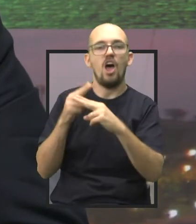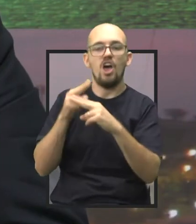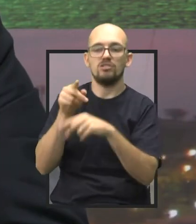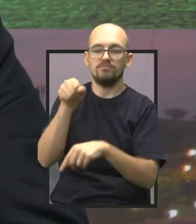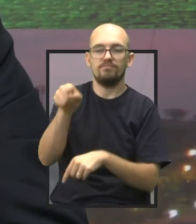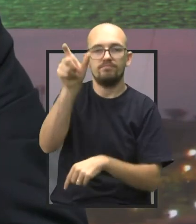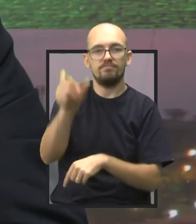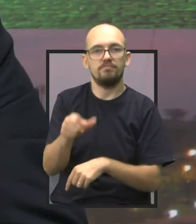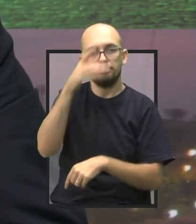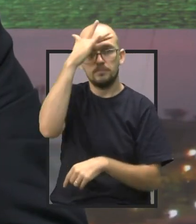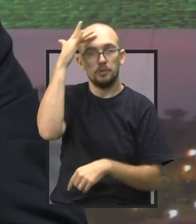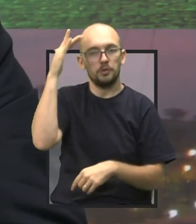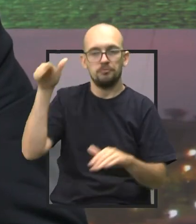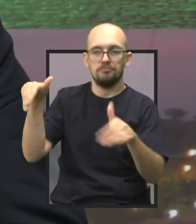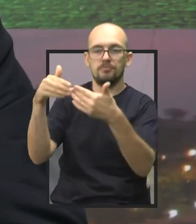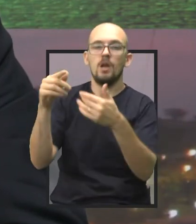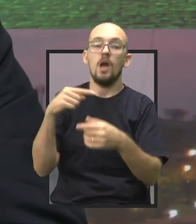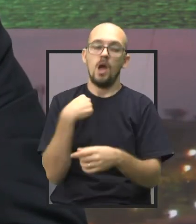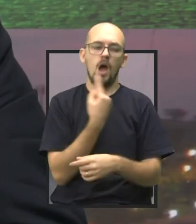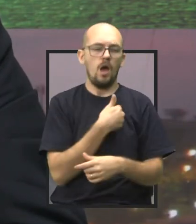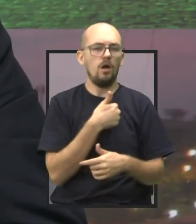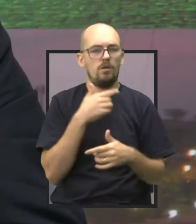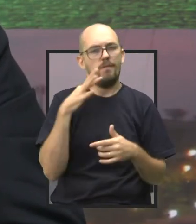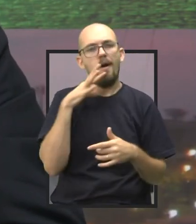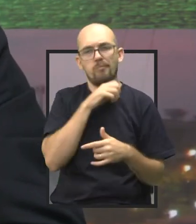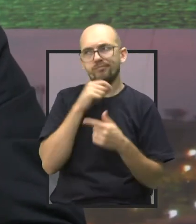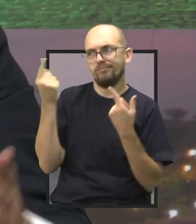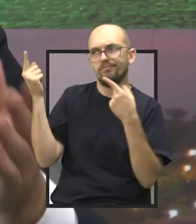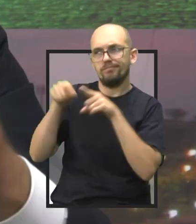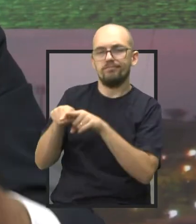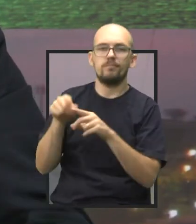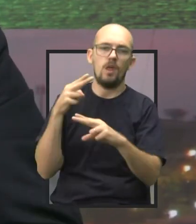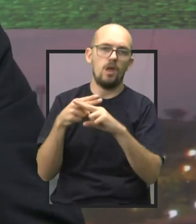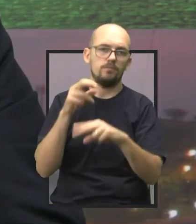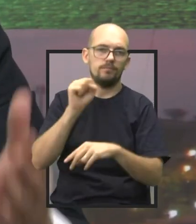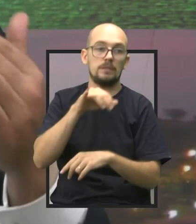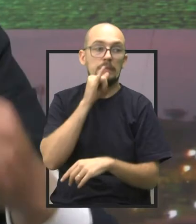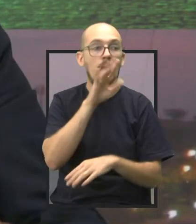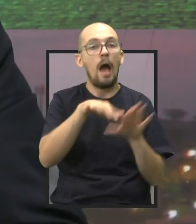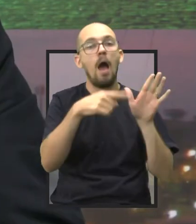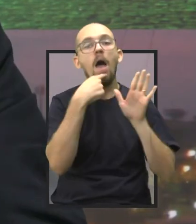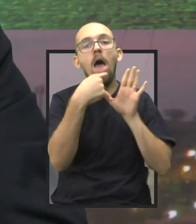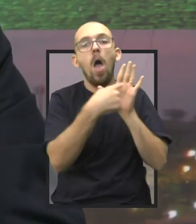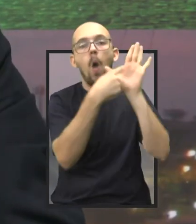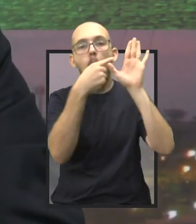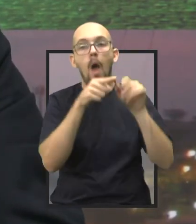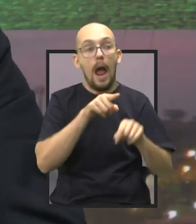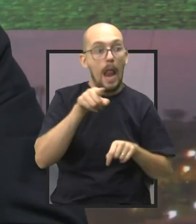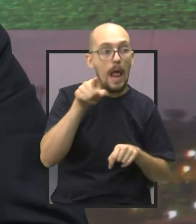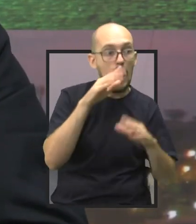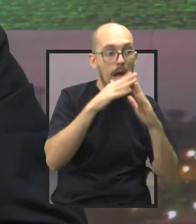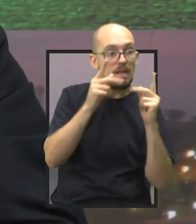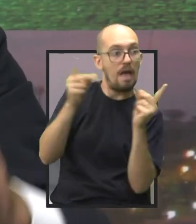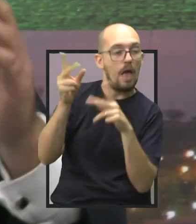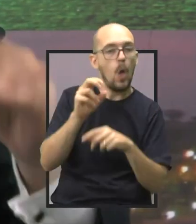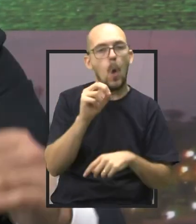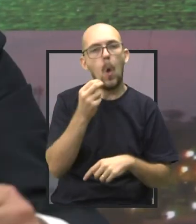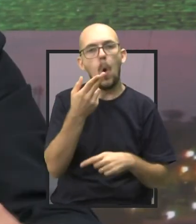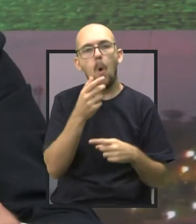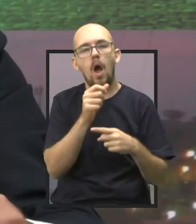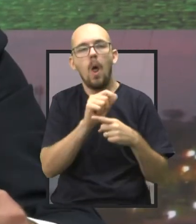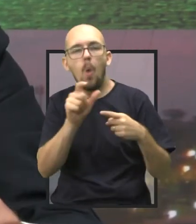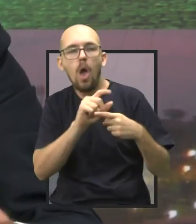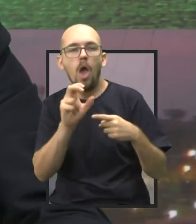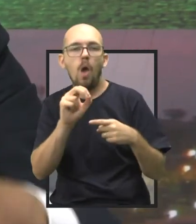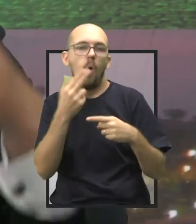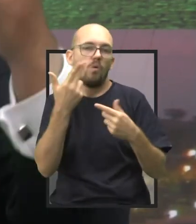A gente aqui também atua em conjunto com a Caixa Econômica Federal, quando a gente tem alguma denúncia que chega até a secretaria, a gente faz o